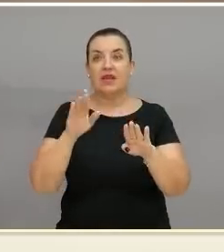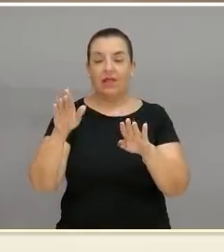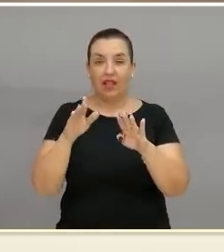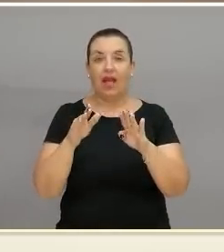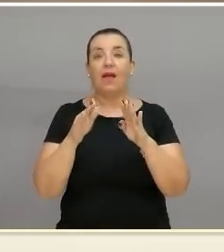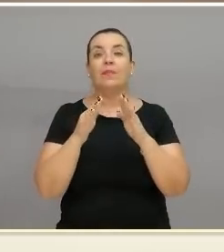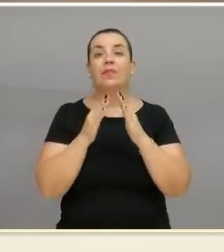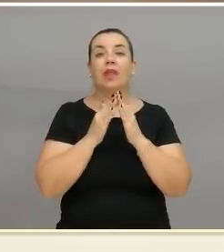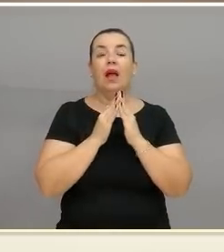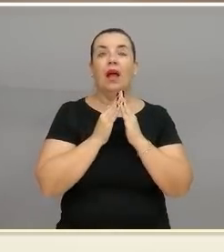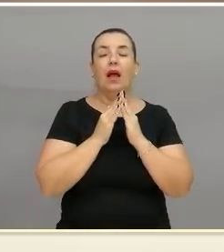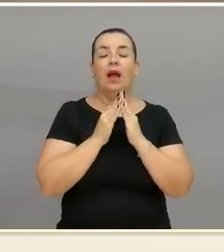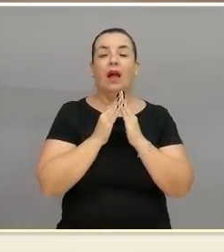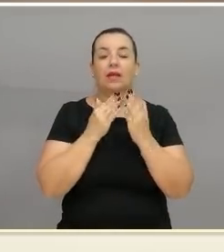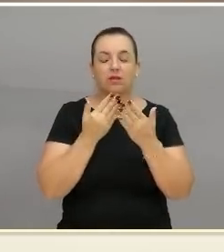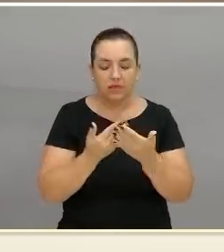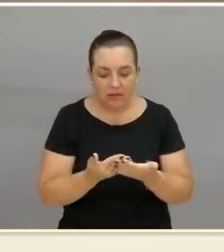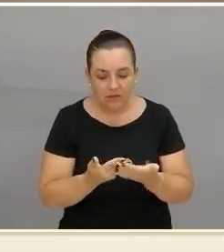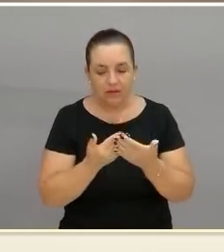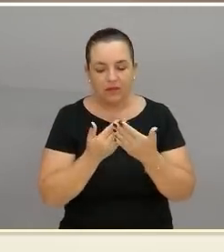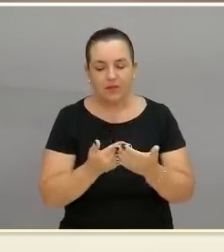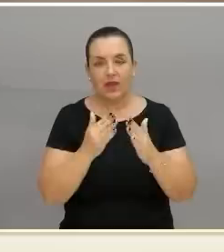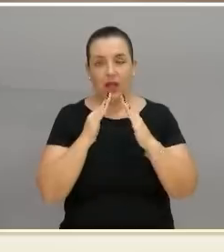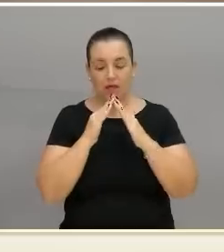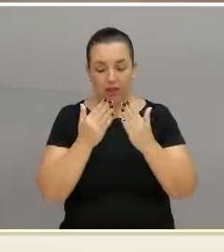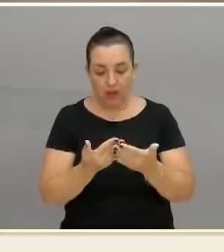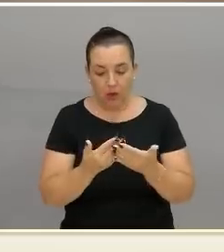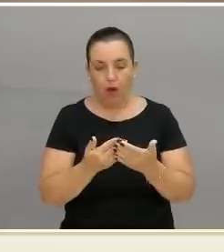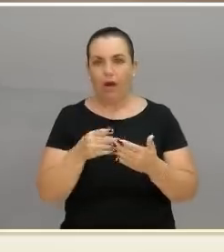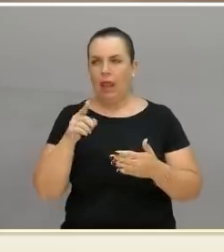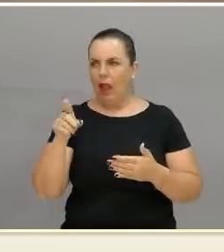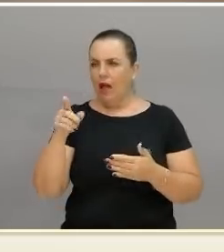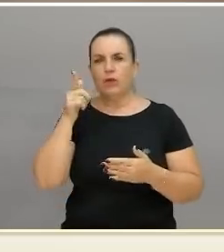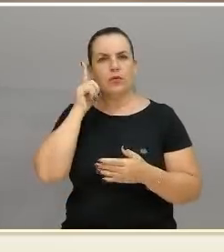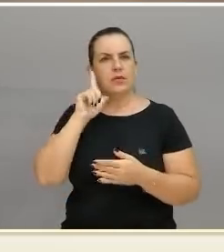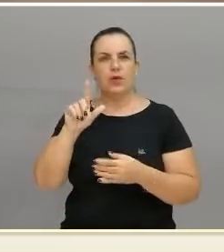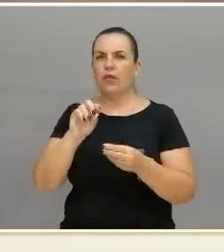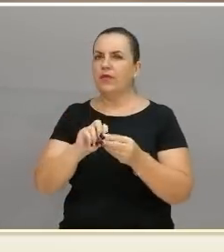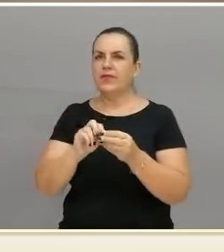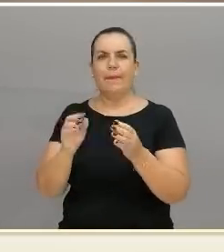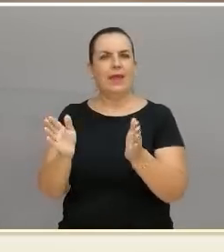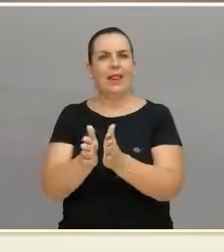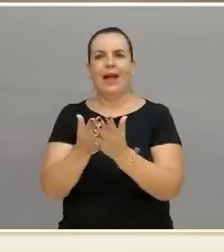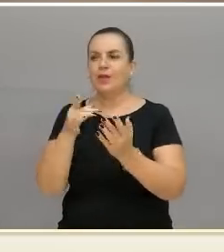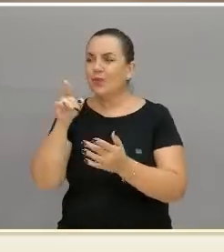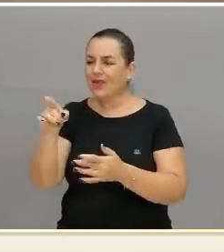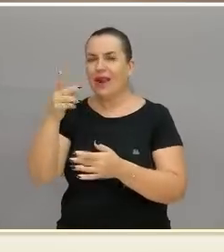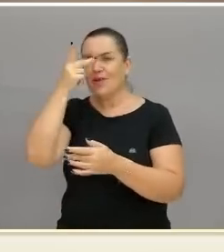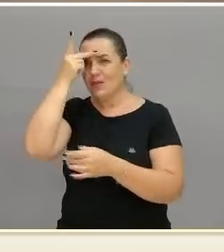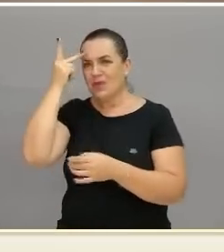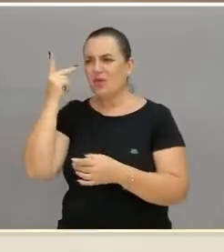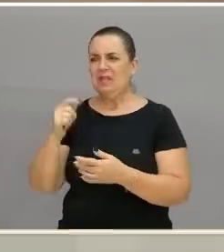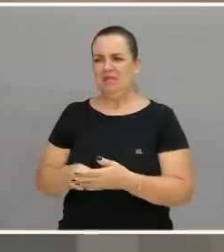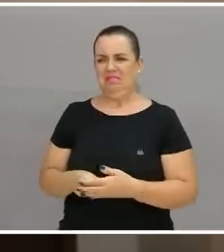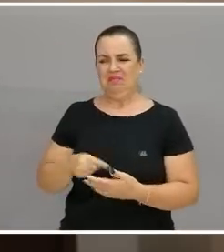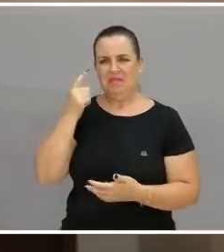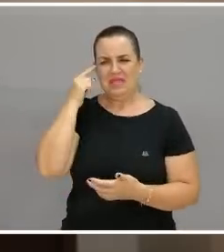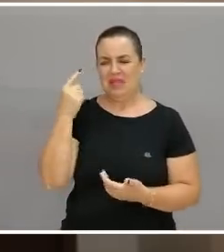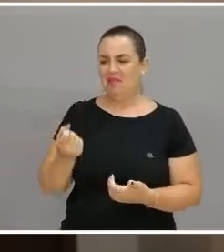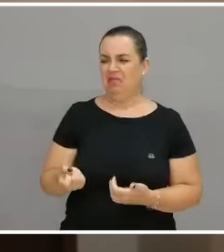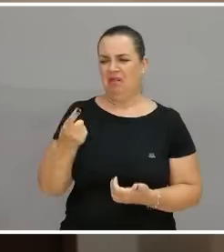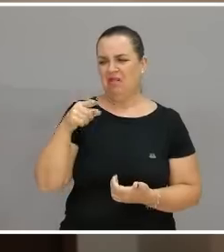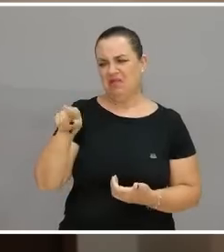não pôde fazer muitos milagres, pela dureza do coração, pela insensatez,